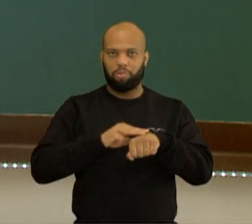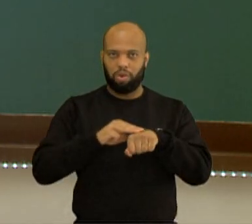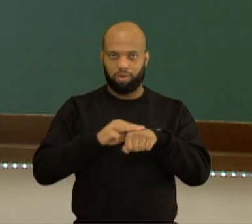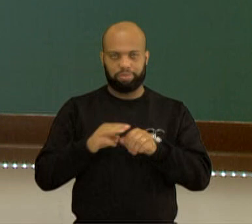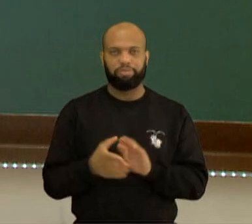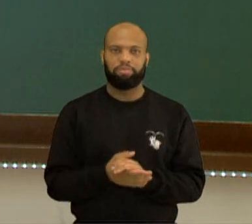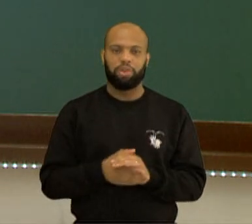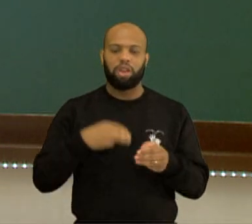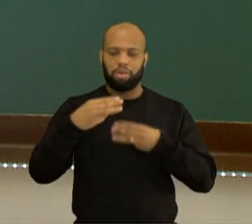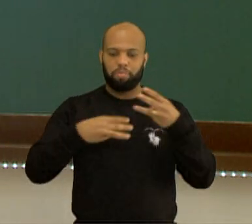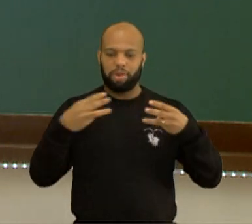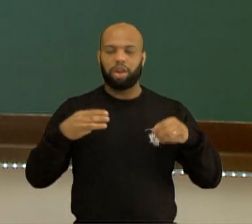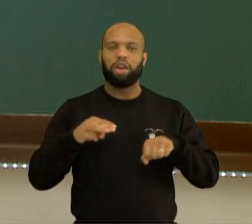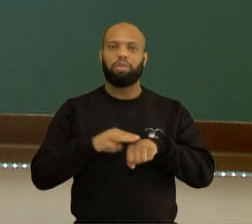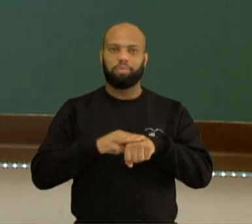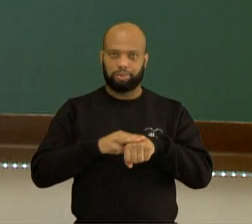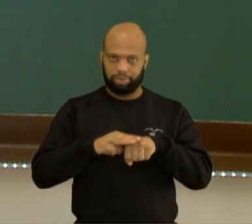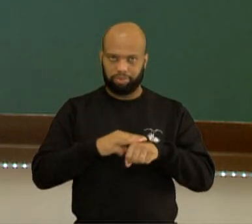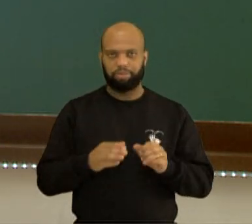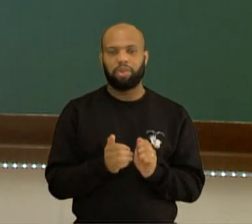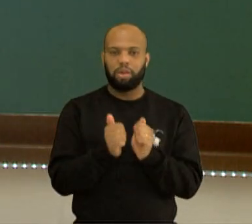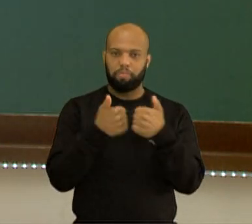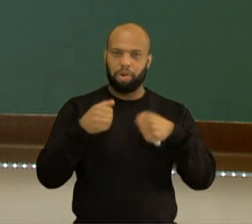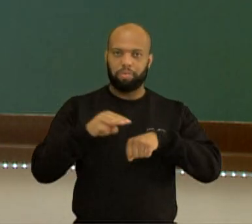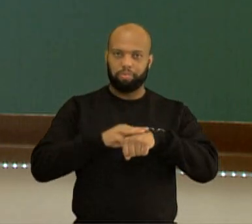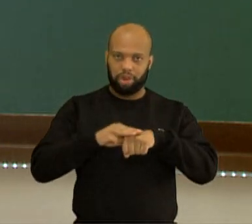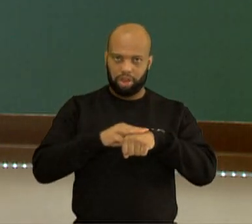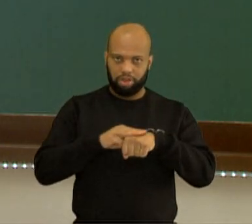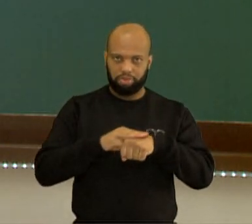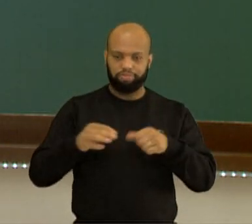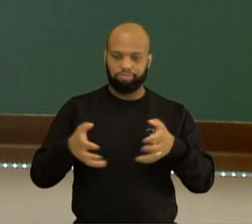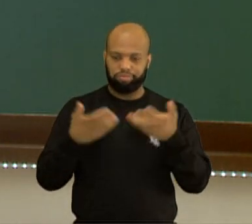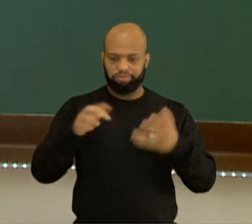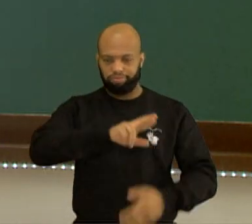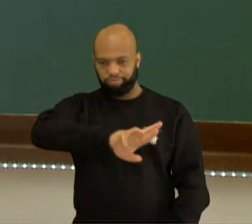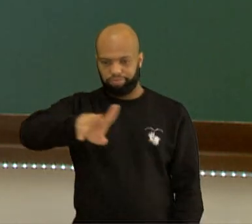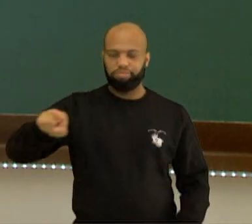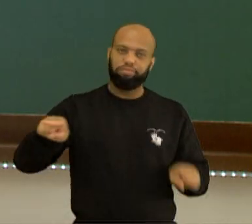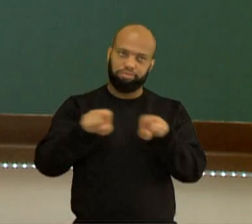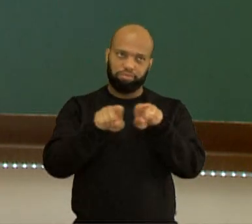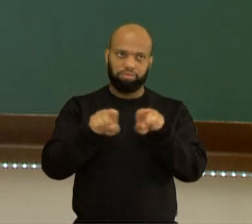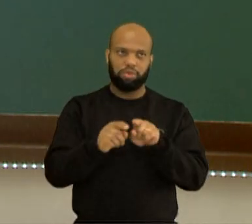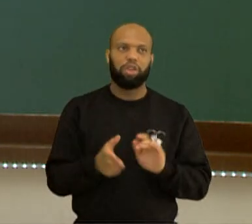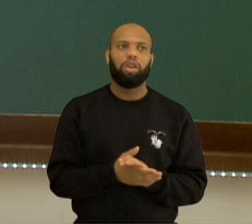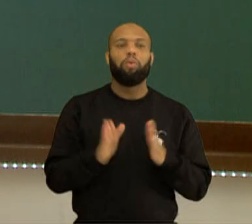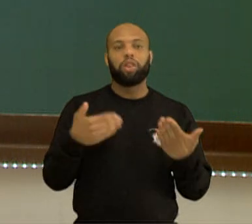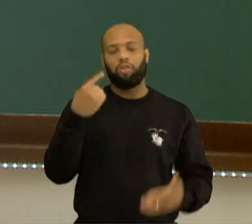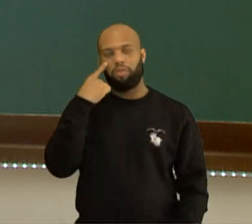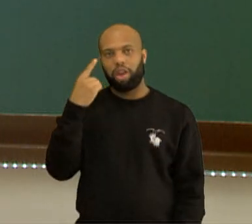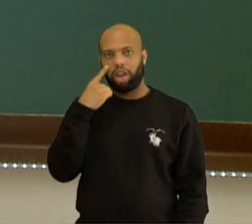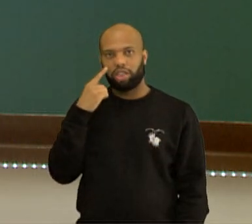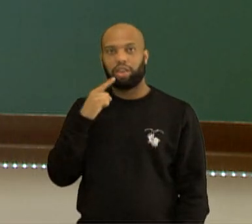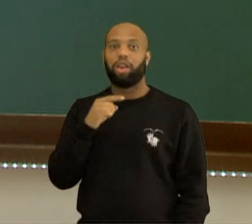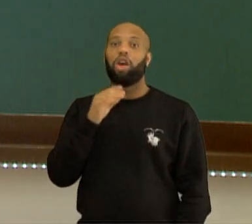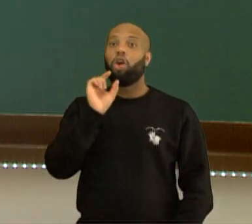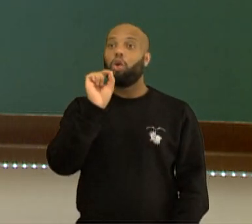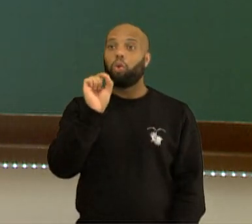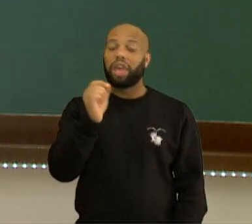o macarrão integral, os pães integrais, vegetais e etc. Então podemos perceber que os alimentos integrais eles